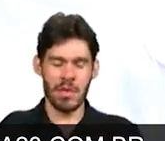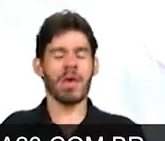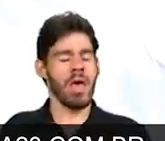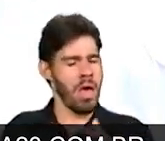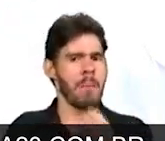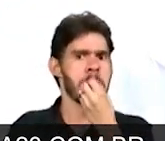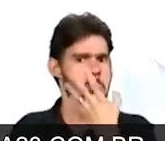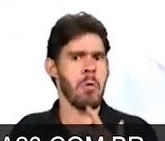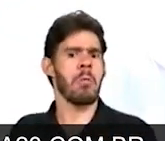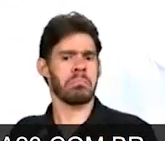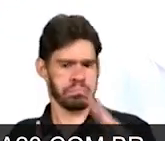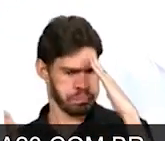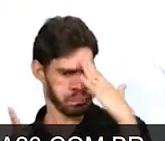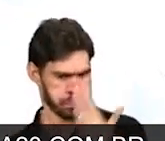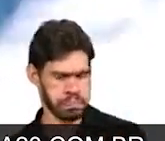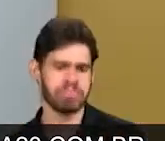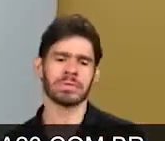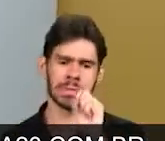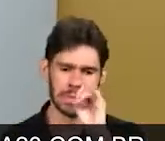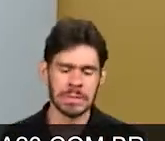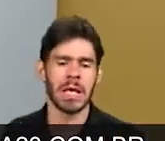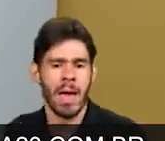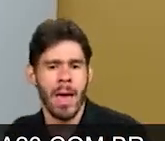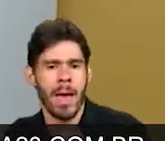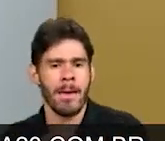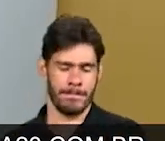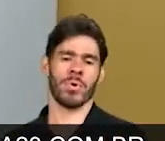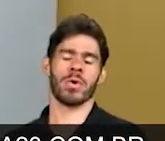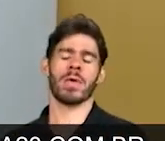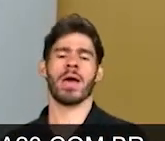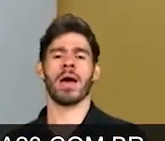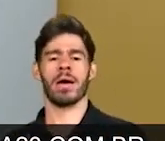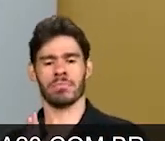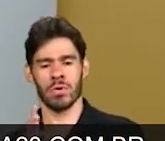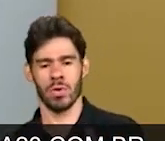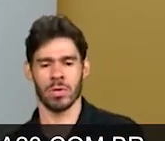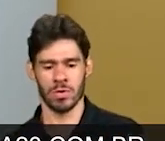promissores e esperamos realmente poder contribuir de forma significativa para a redução da hanseníase.